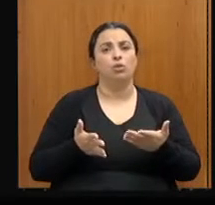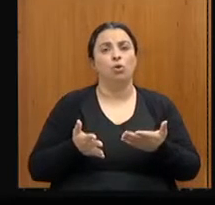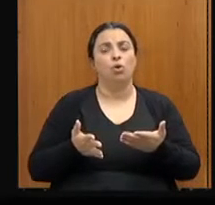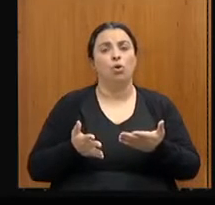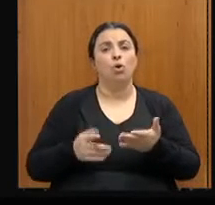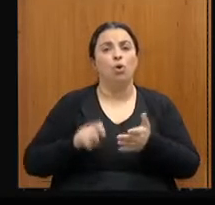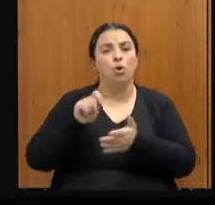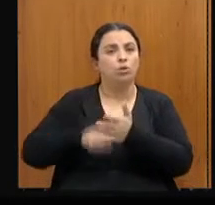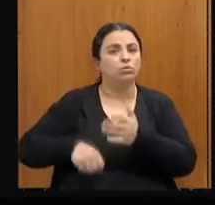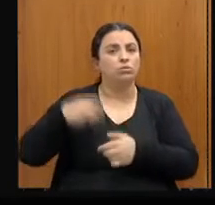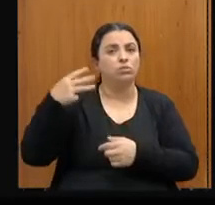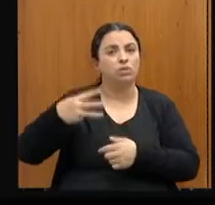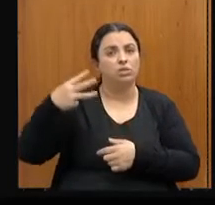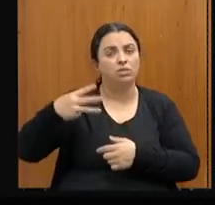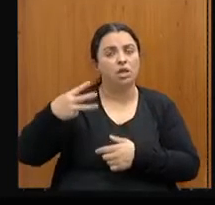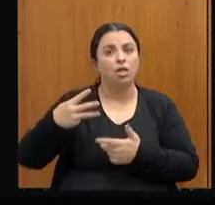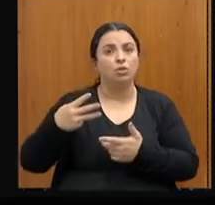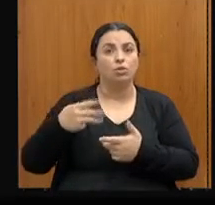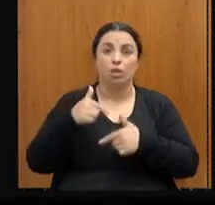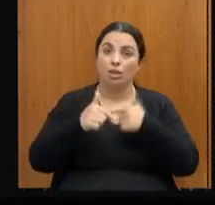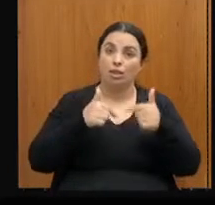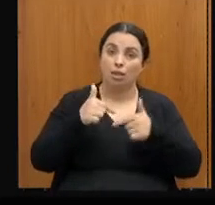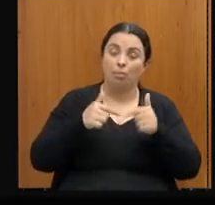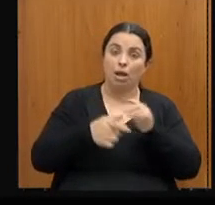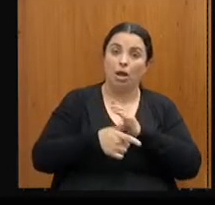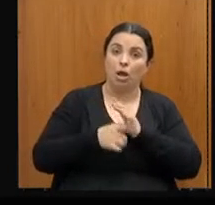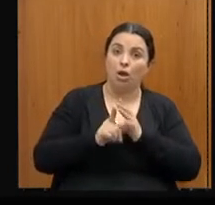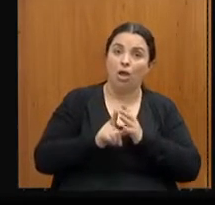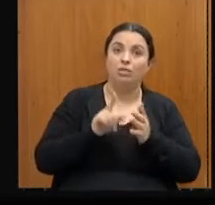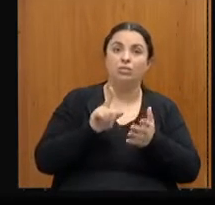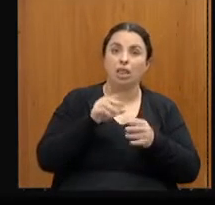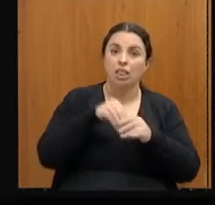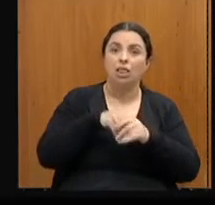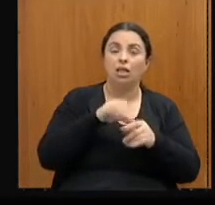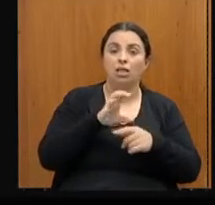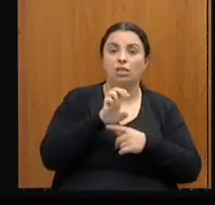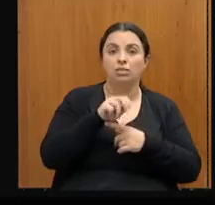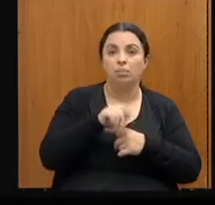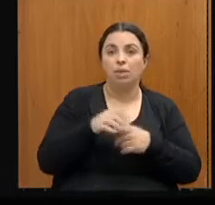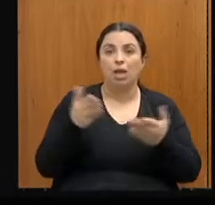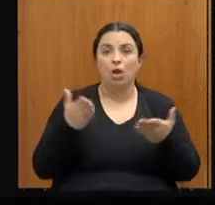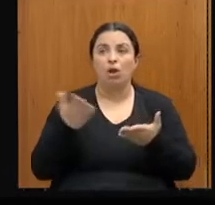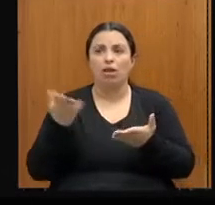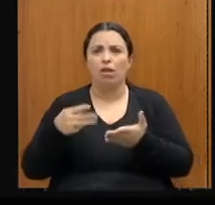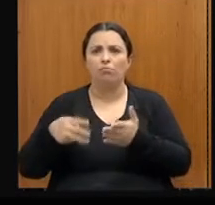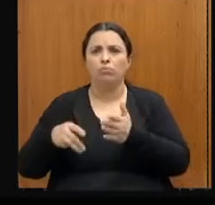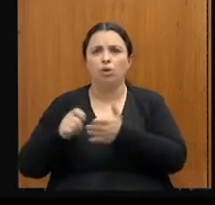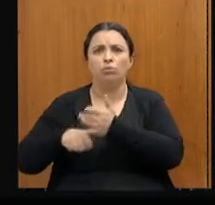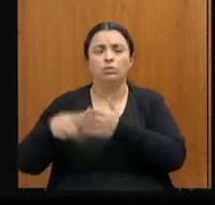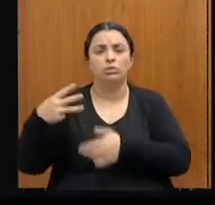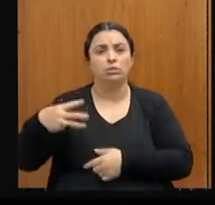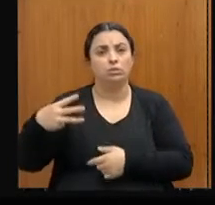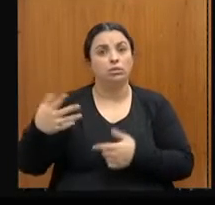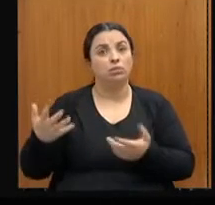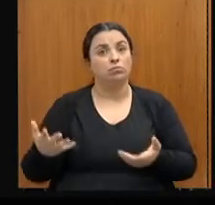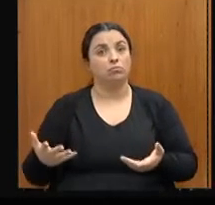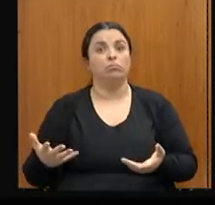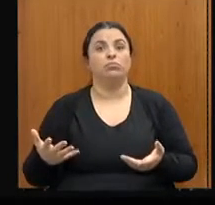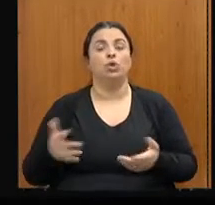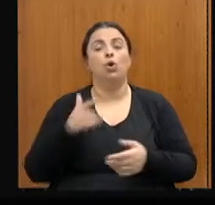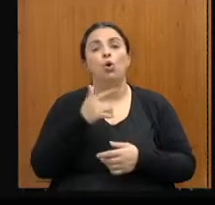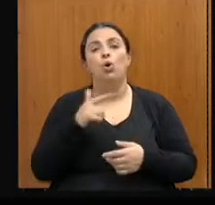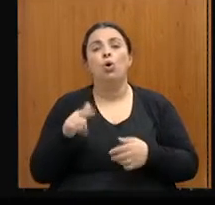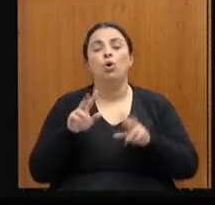serviços São Pedro globalmente pela rede entre outras questões